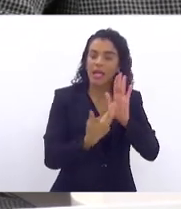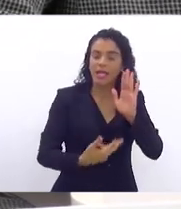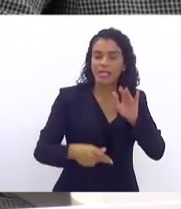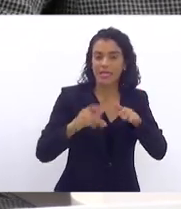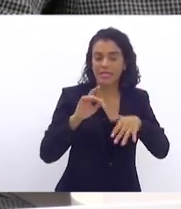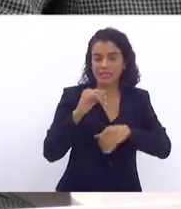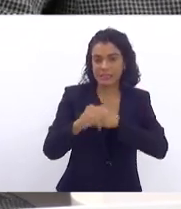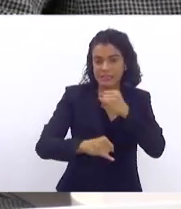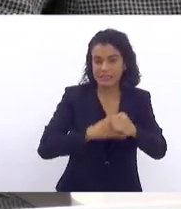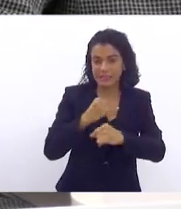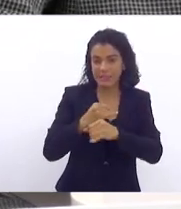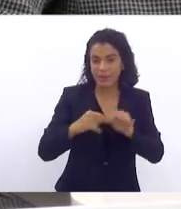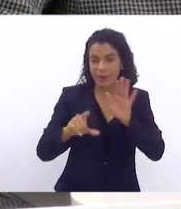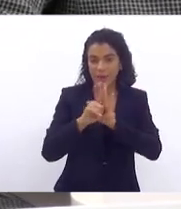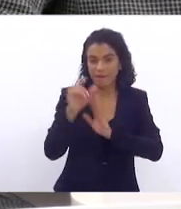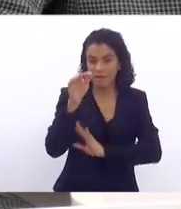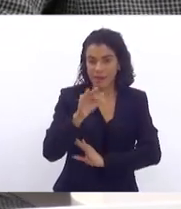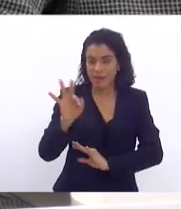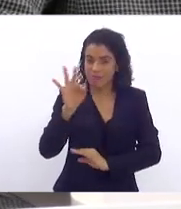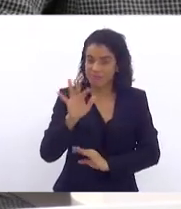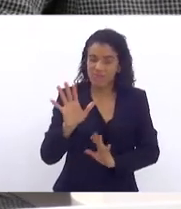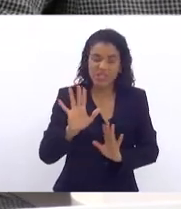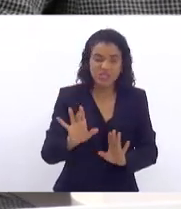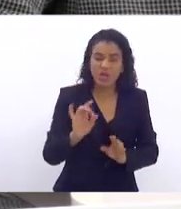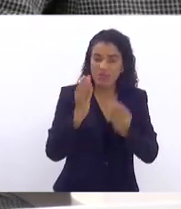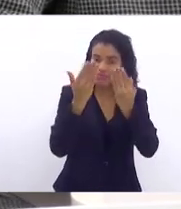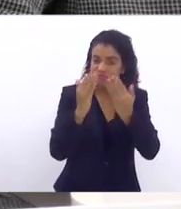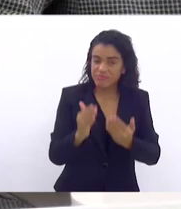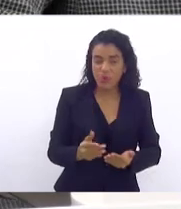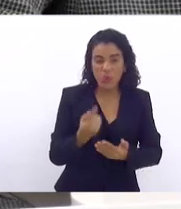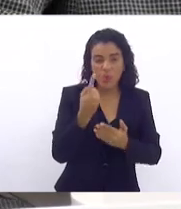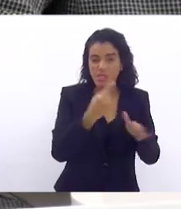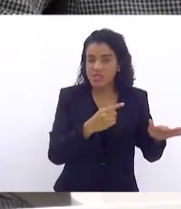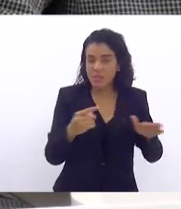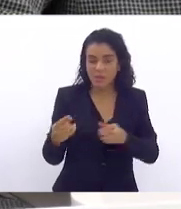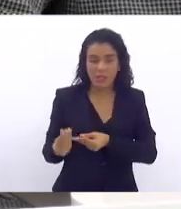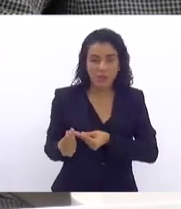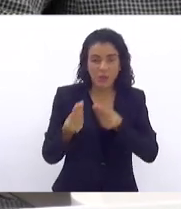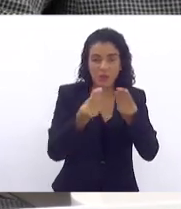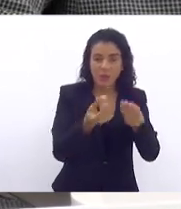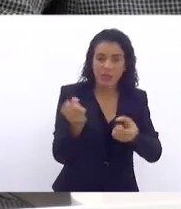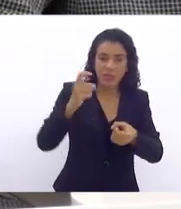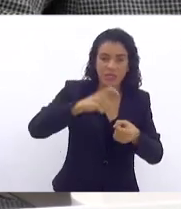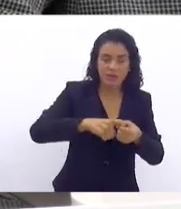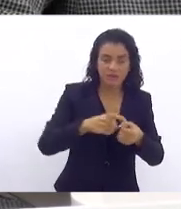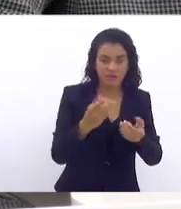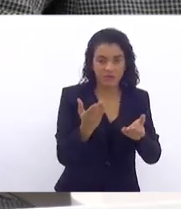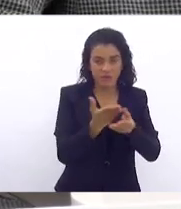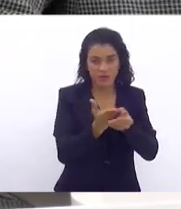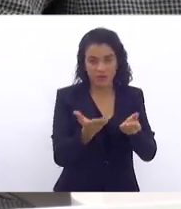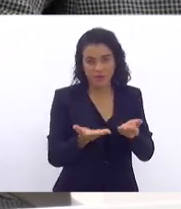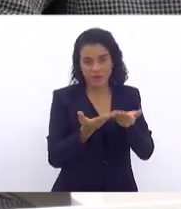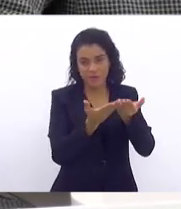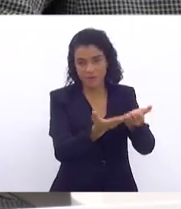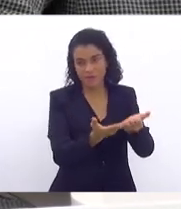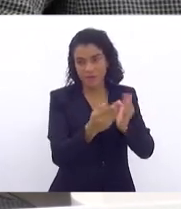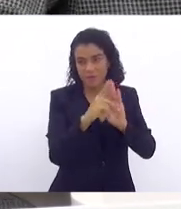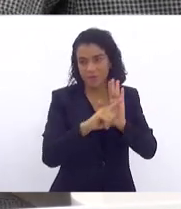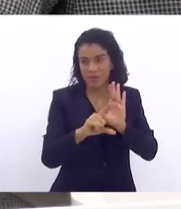regulamentação da lei federal. Então, era apenas isso. Em uma semana, eu já trarei de volta